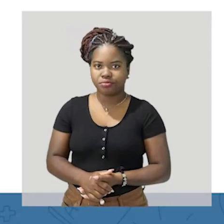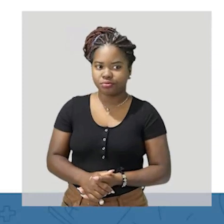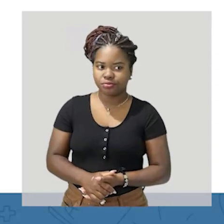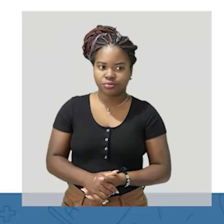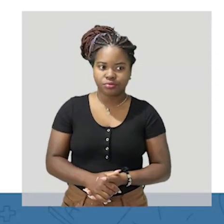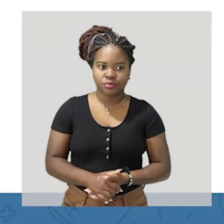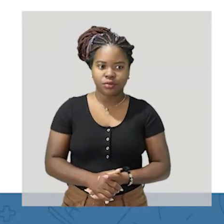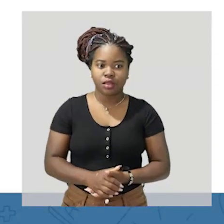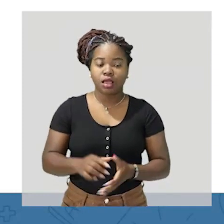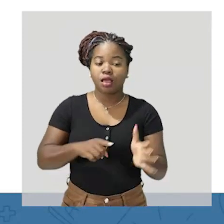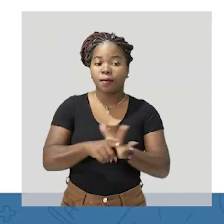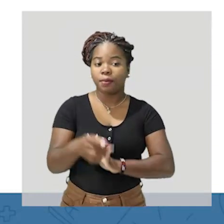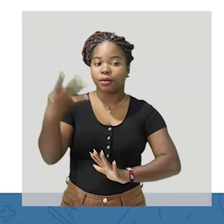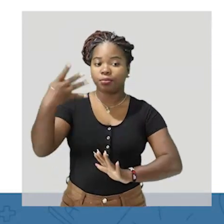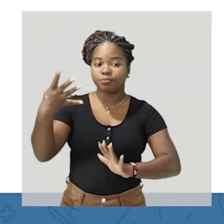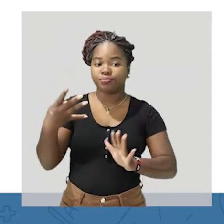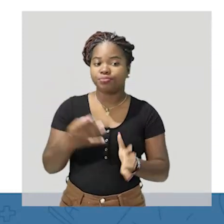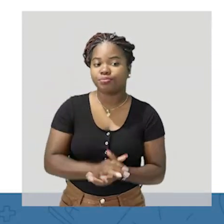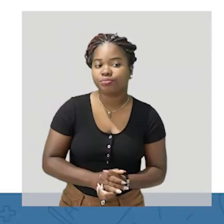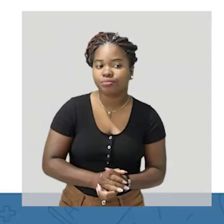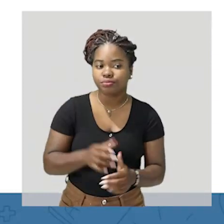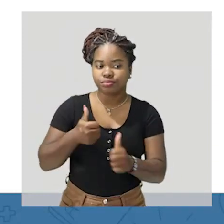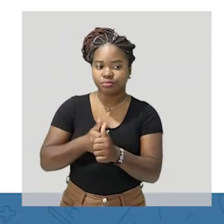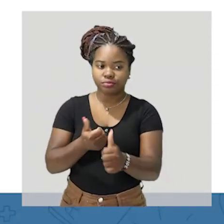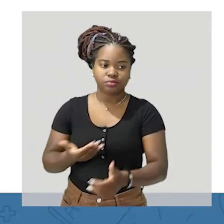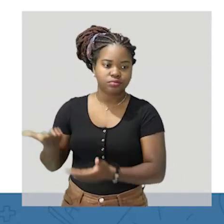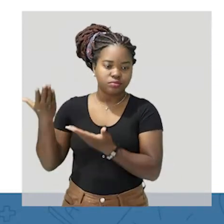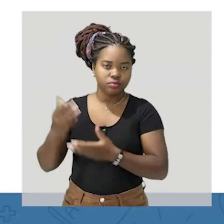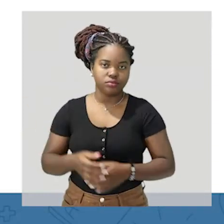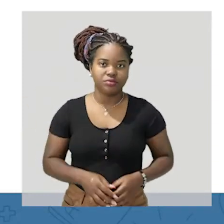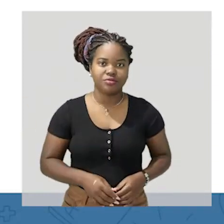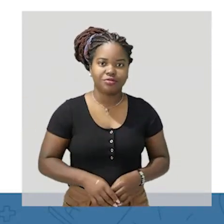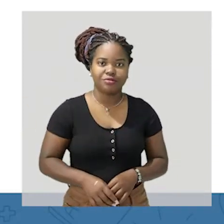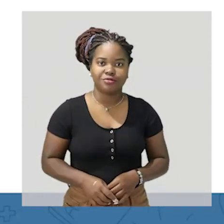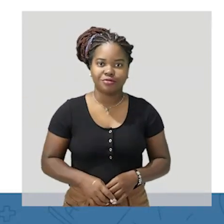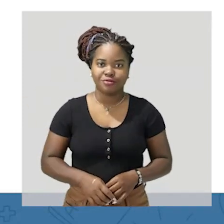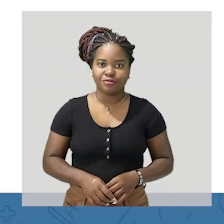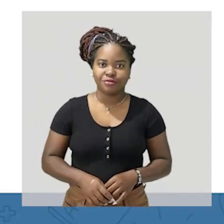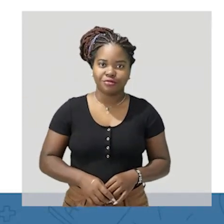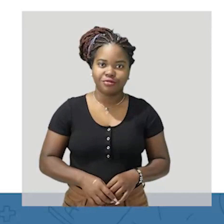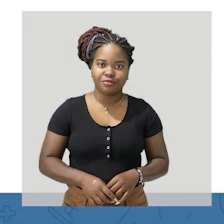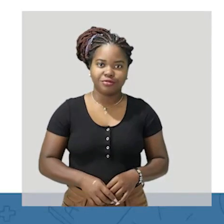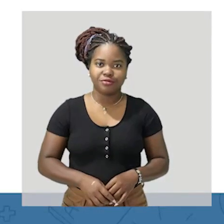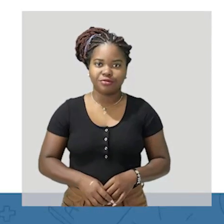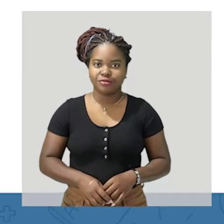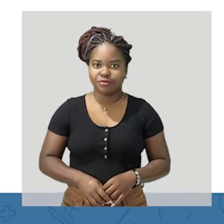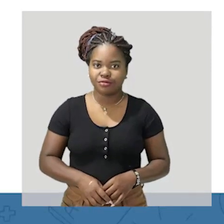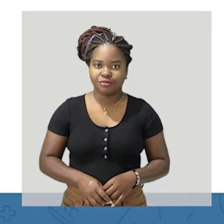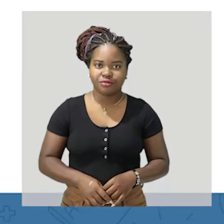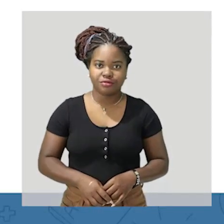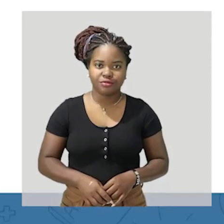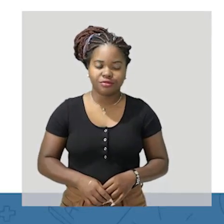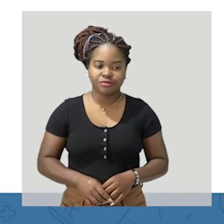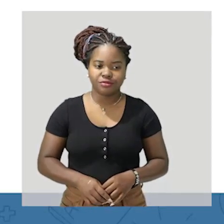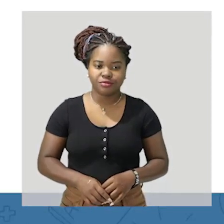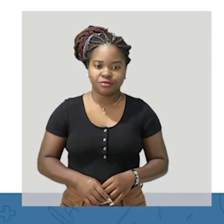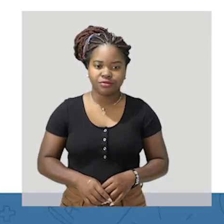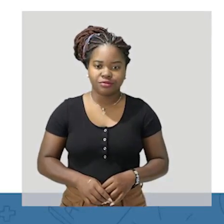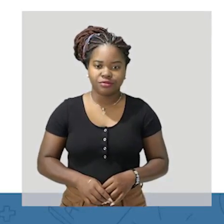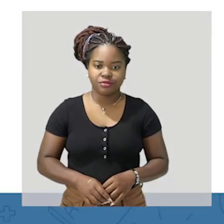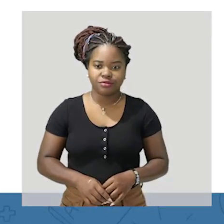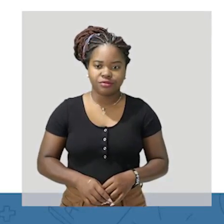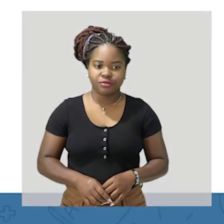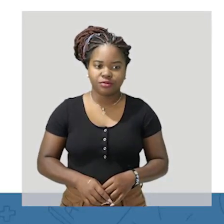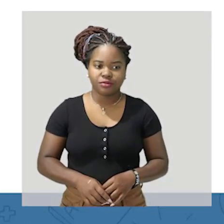Em 2019, o Enem diz o seguinte, a manifestação artística expressa na imagem e apresentada no texto integra um